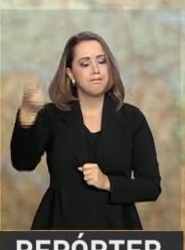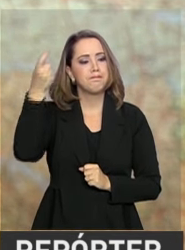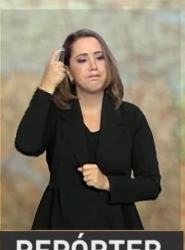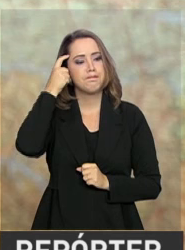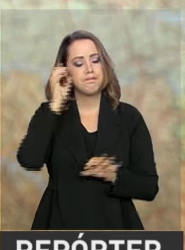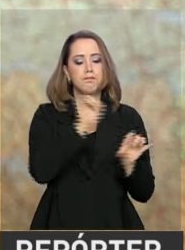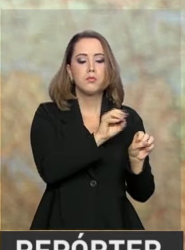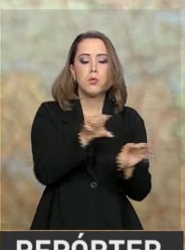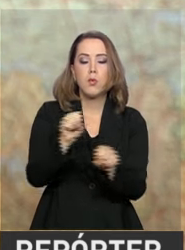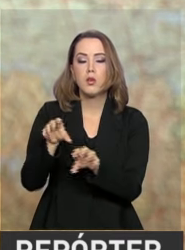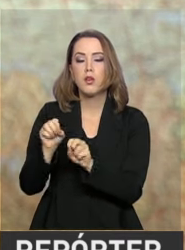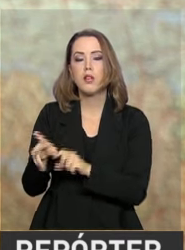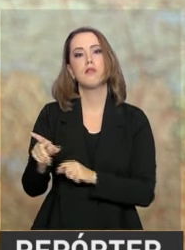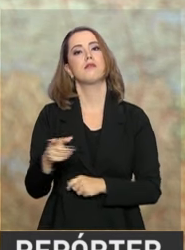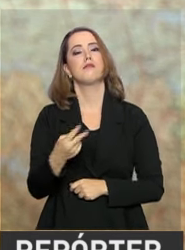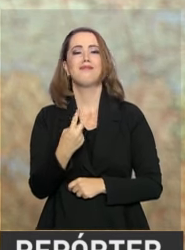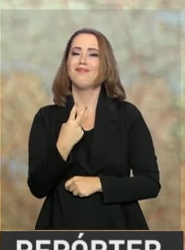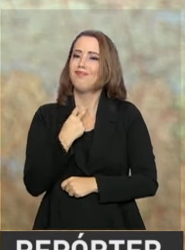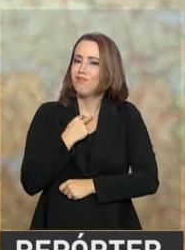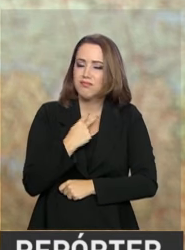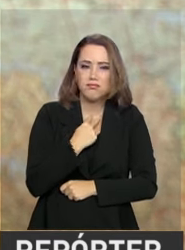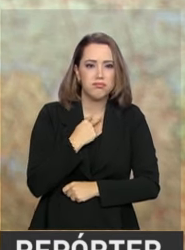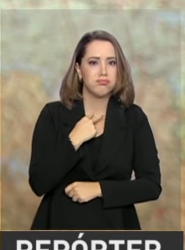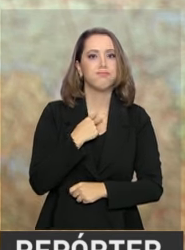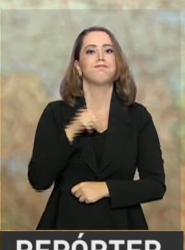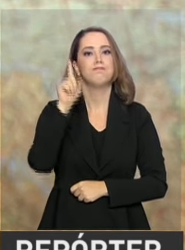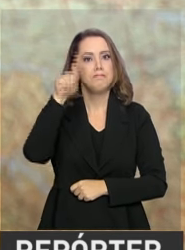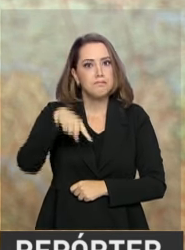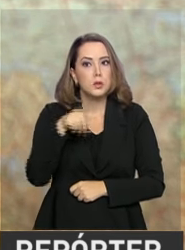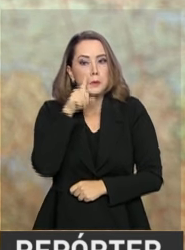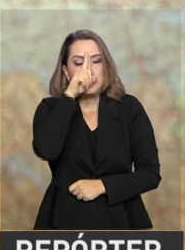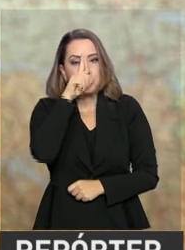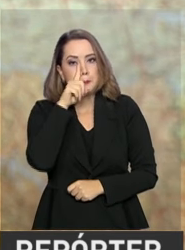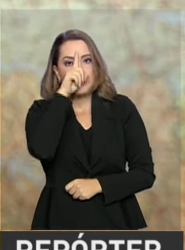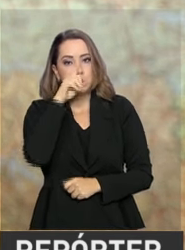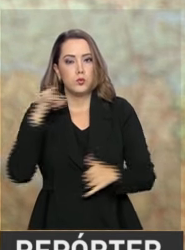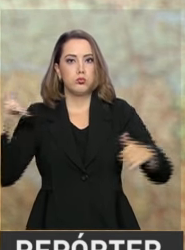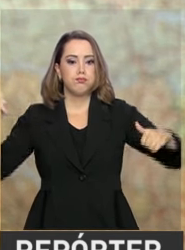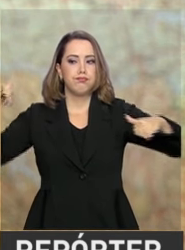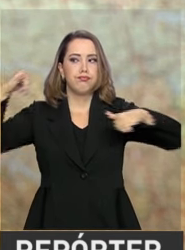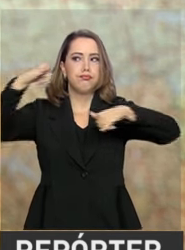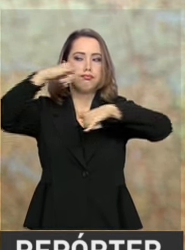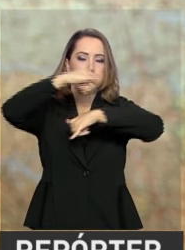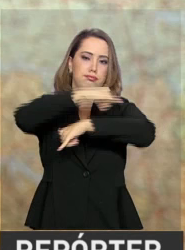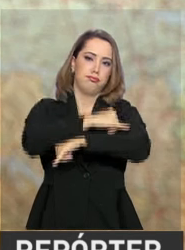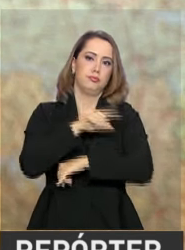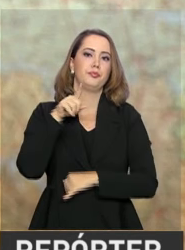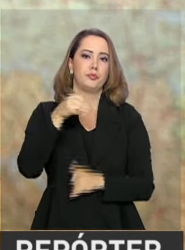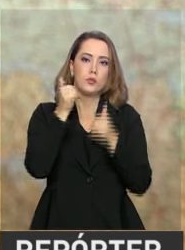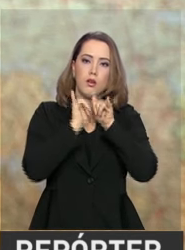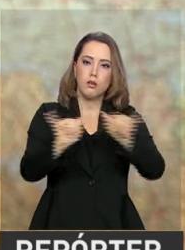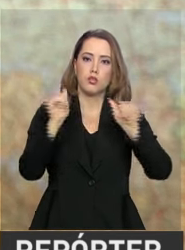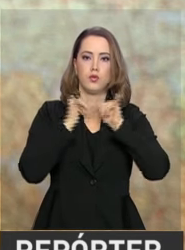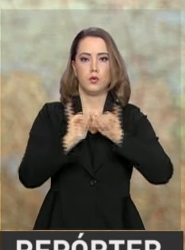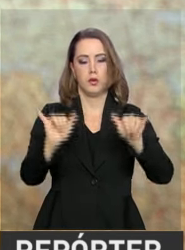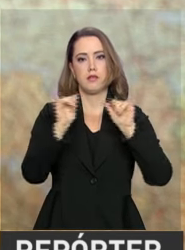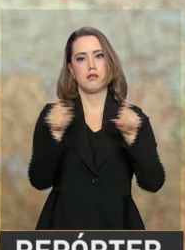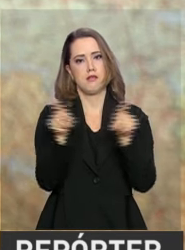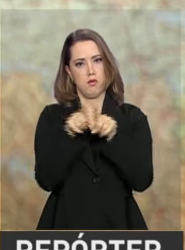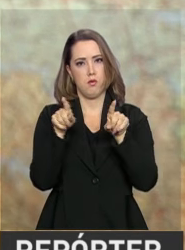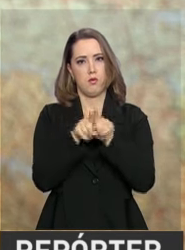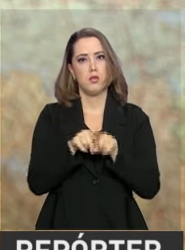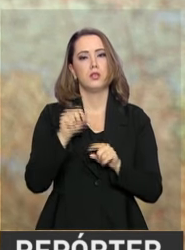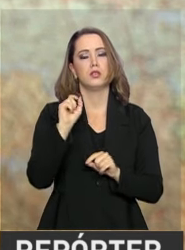certo pra quê mostrando que o balão é um perigo aviação ações de divulgação também não nos